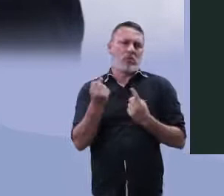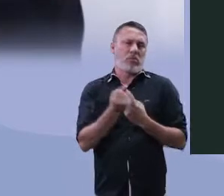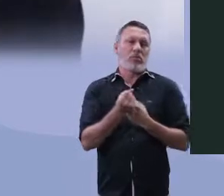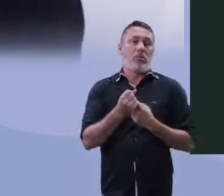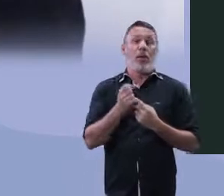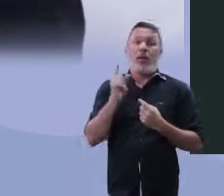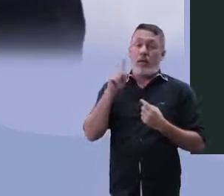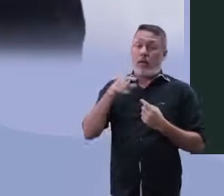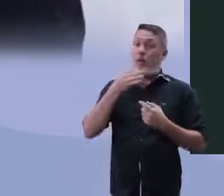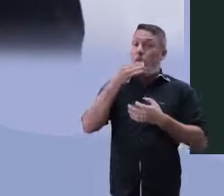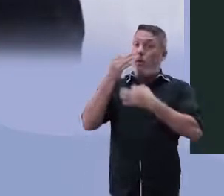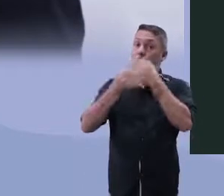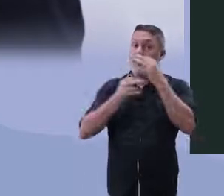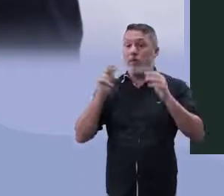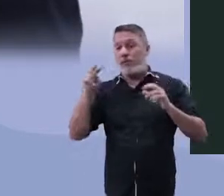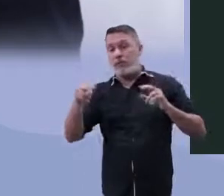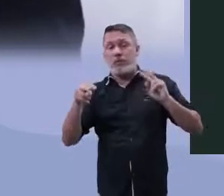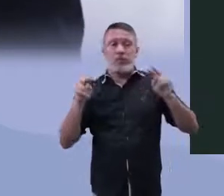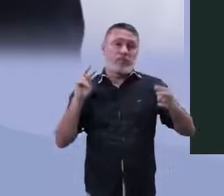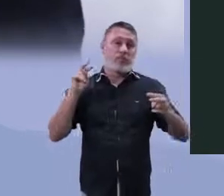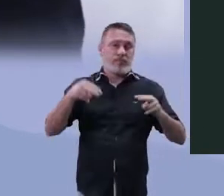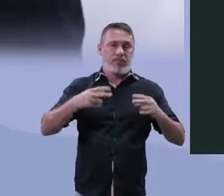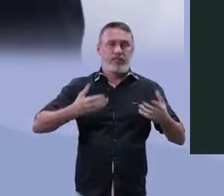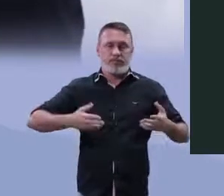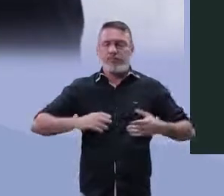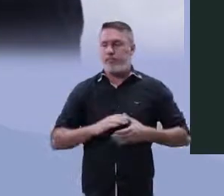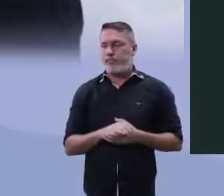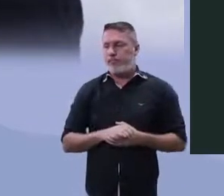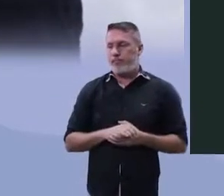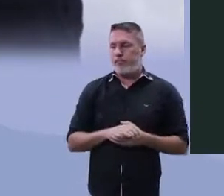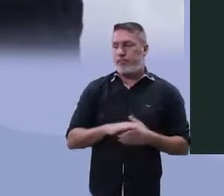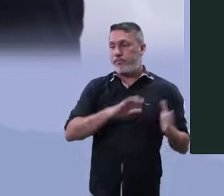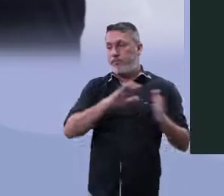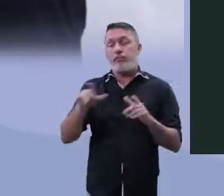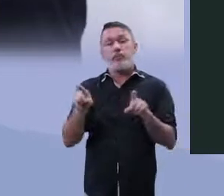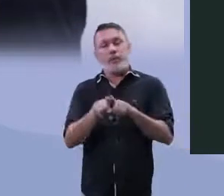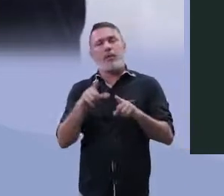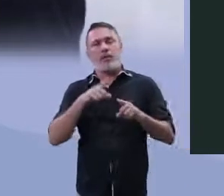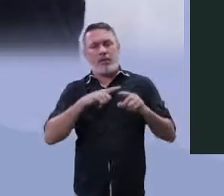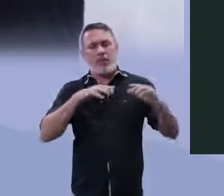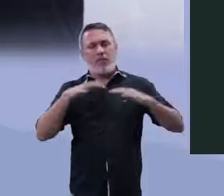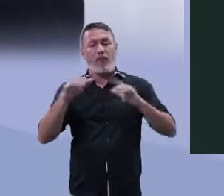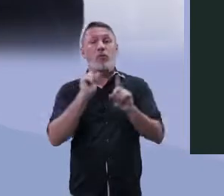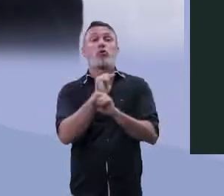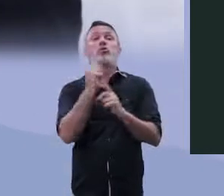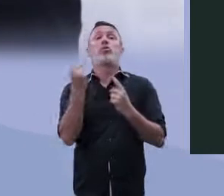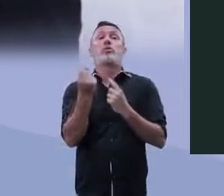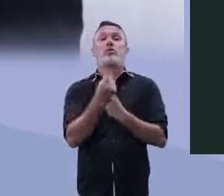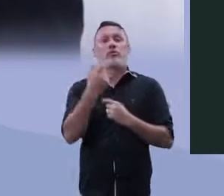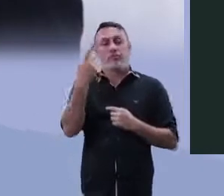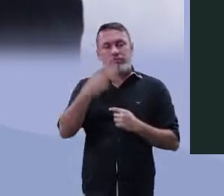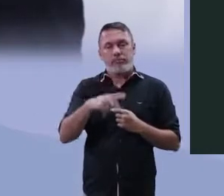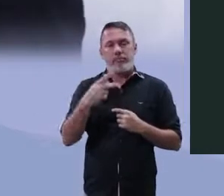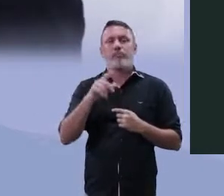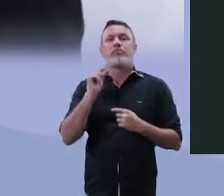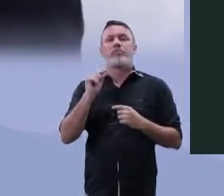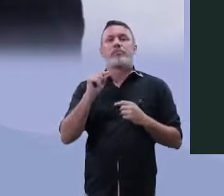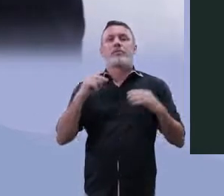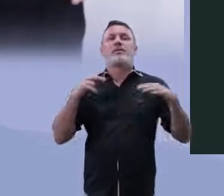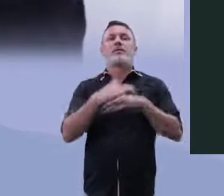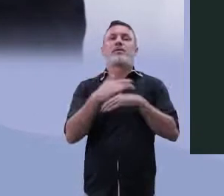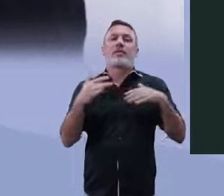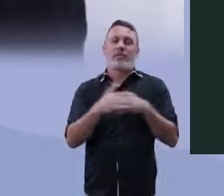harmonia social. Então, são visões diferentes. Né? Também temos movimentos sociais urbanos, os hippies e